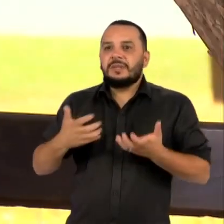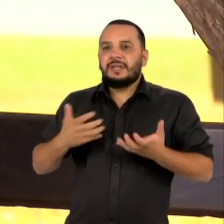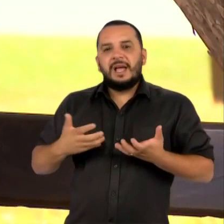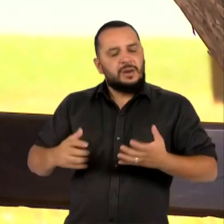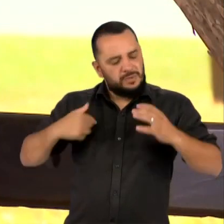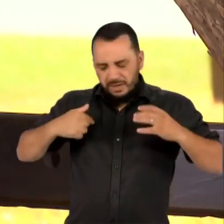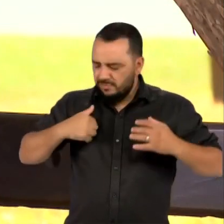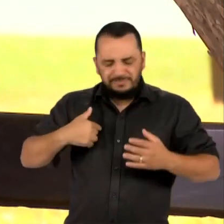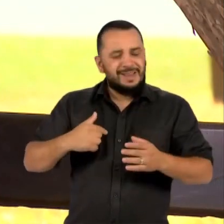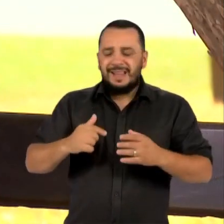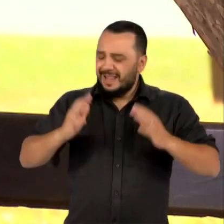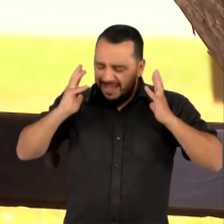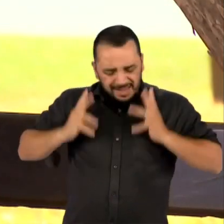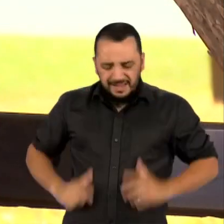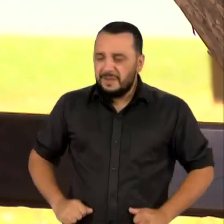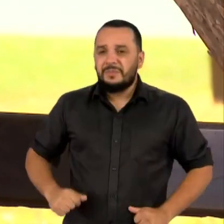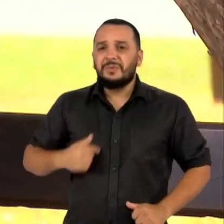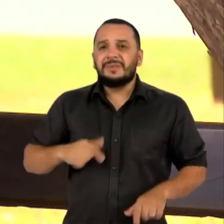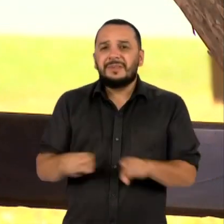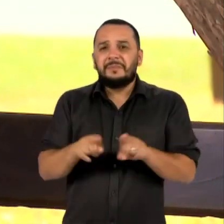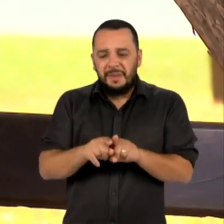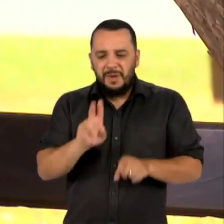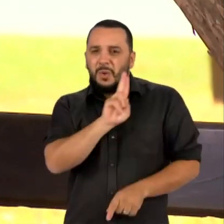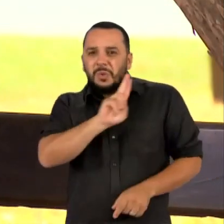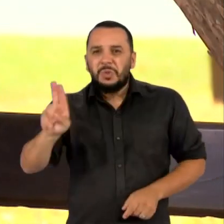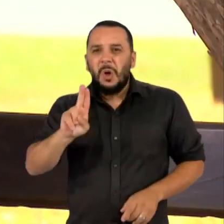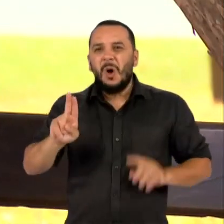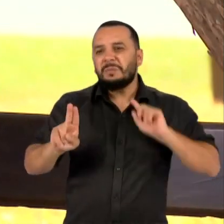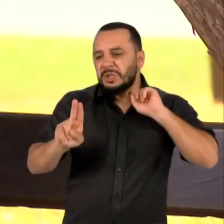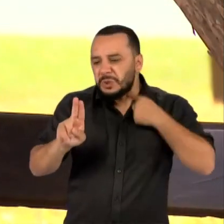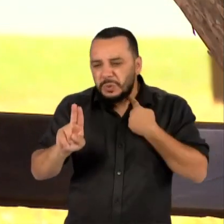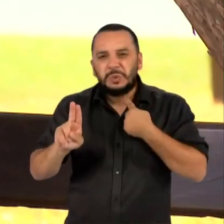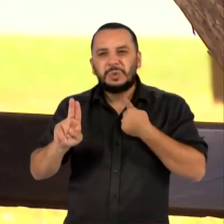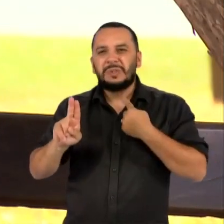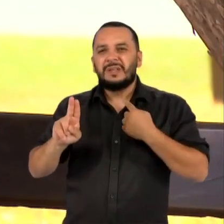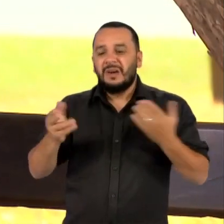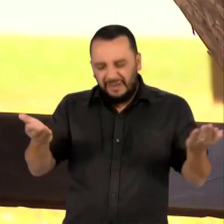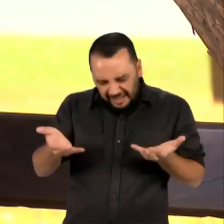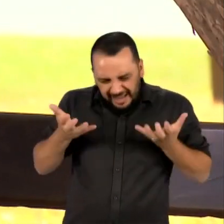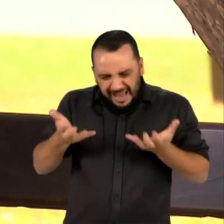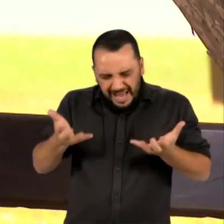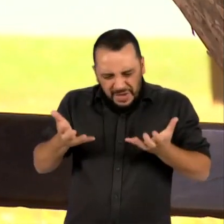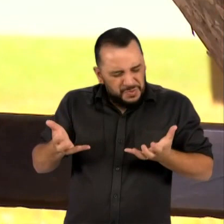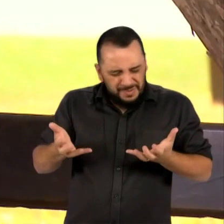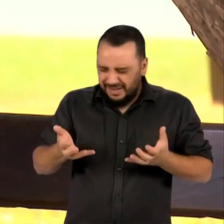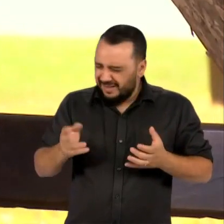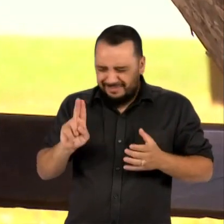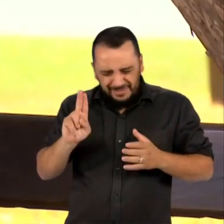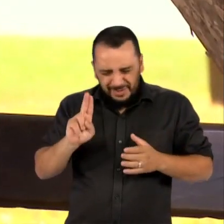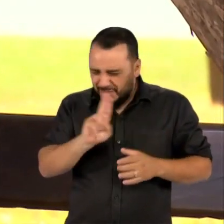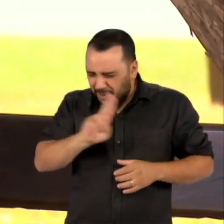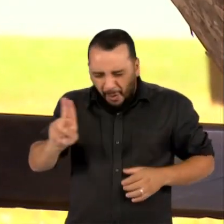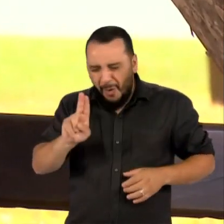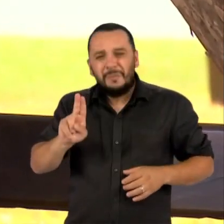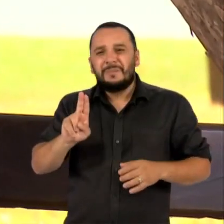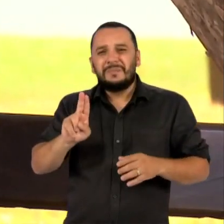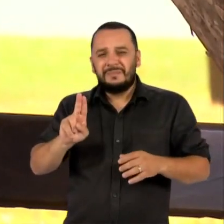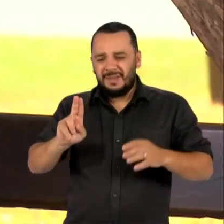totalmente q scores uma coisa muito errada porque se